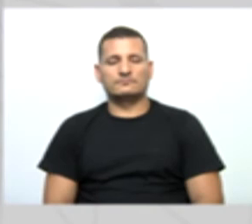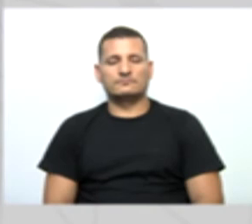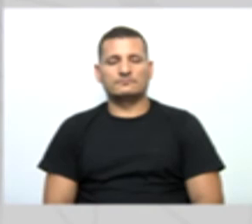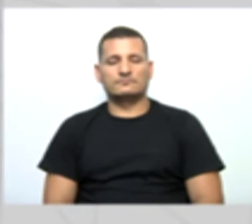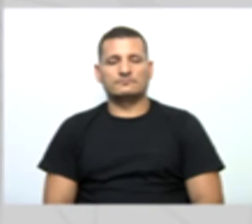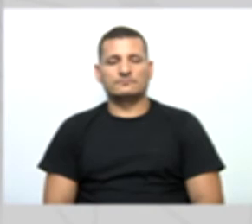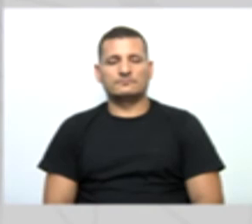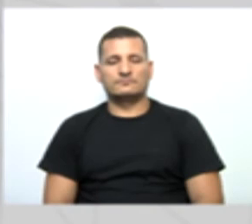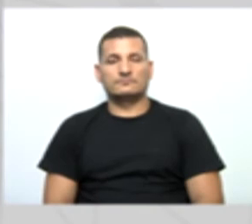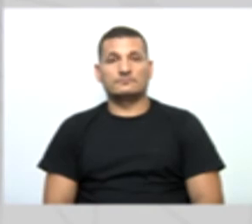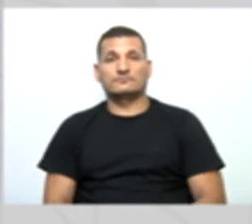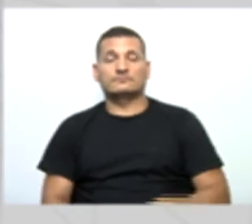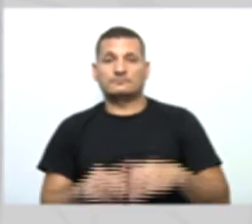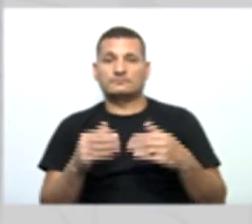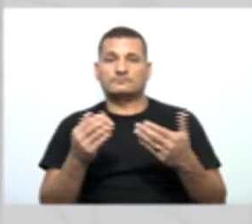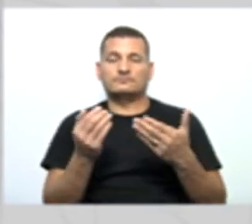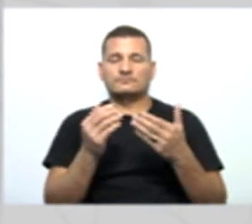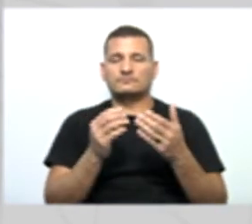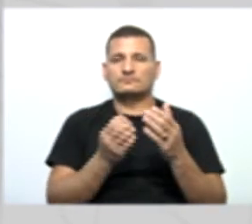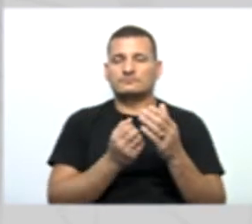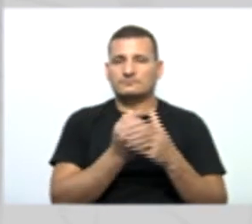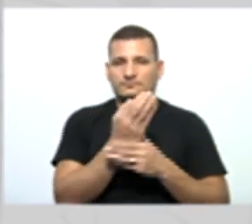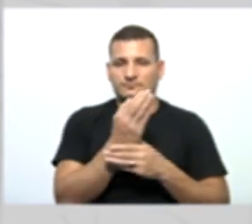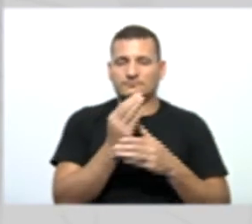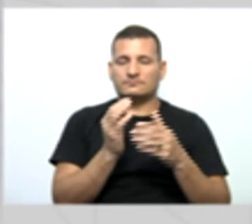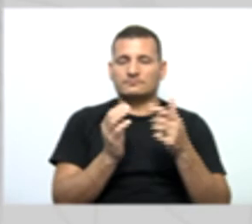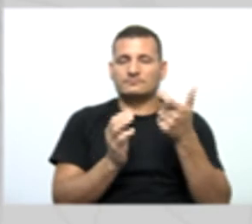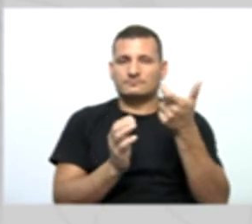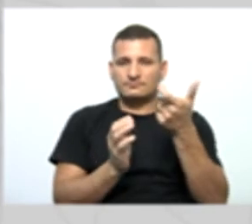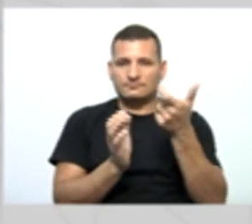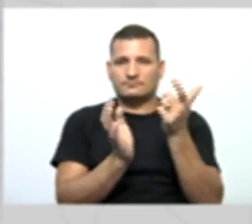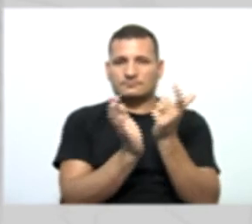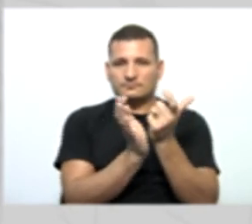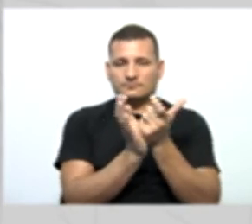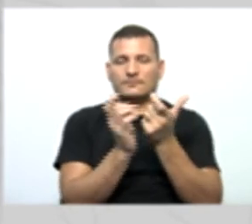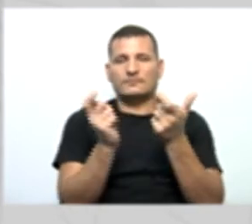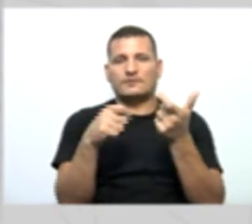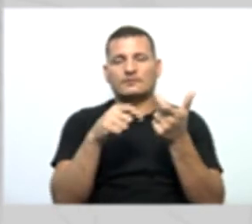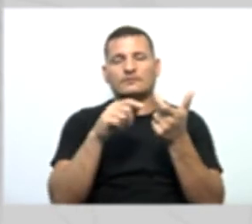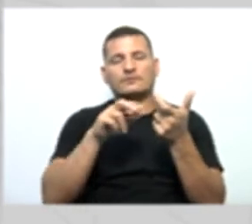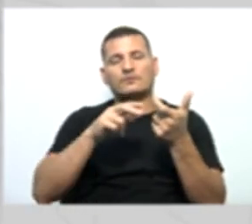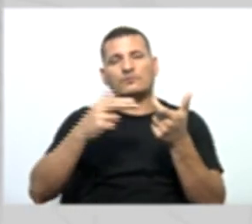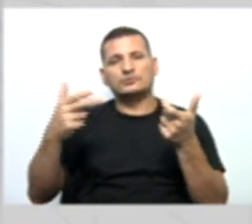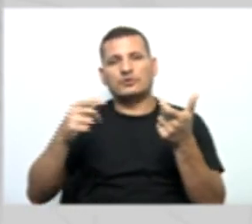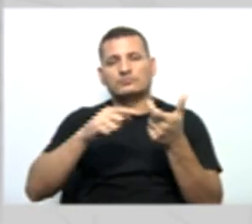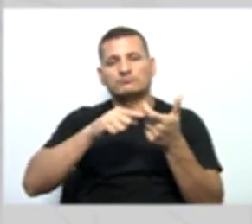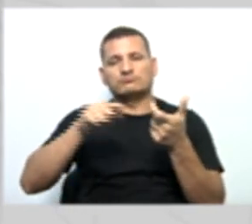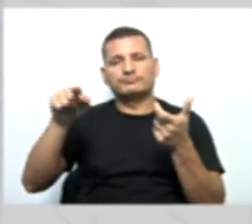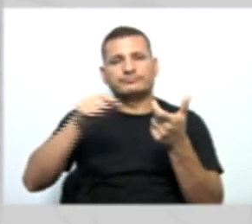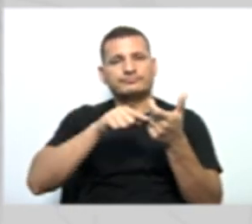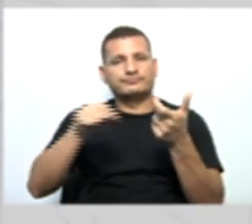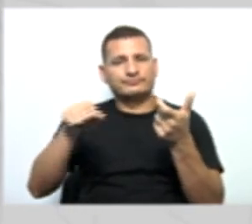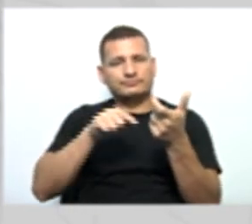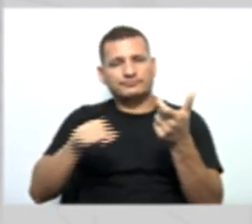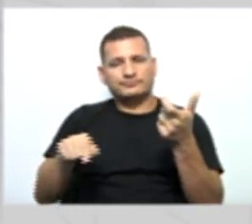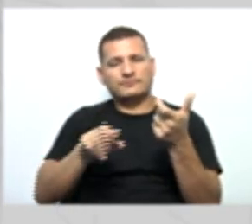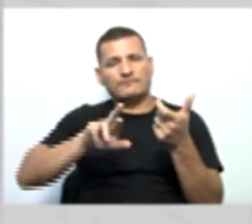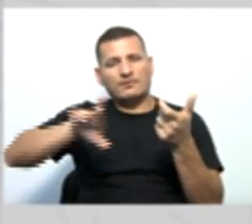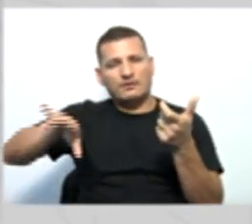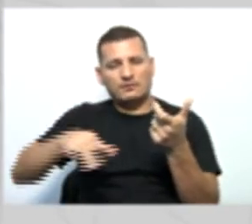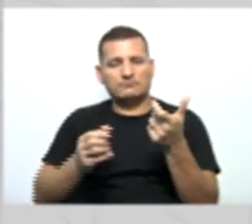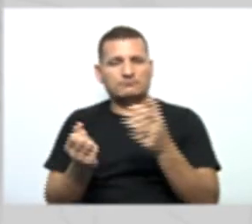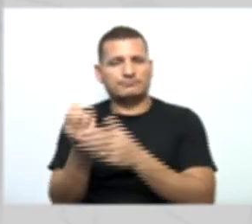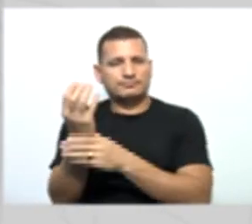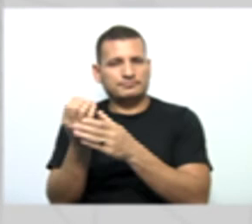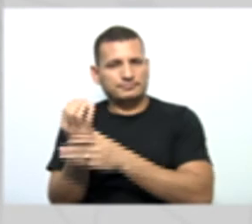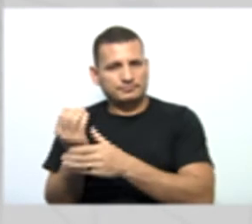Ok? Então, a partir de uma classe, nós podemos criar diversos objetos. Isso daqui é muito importante, pessoal. Você não pode